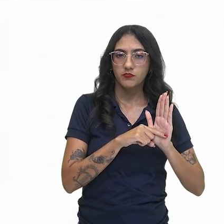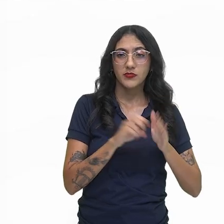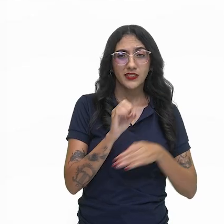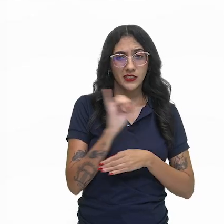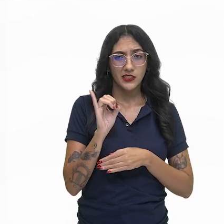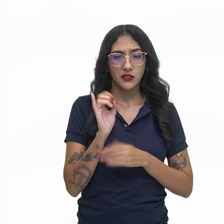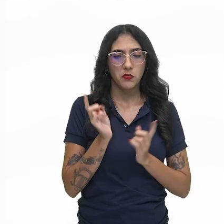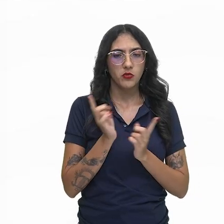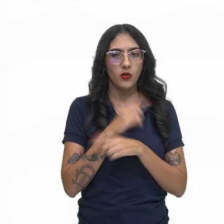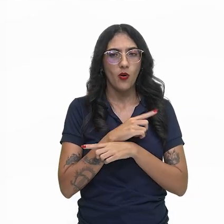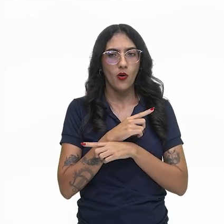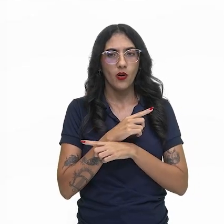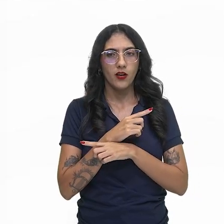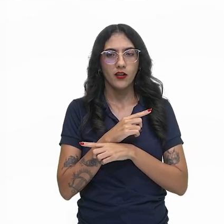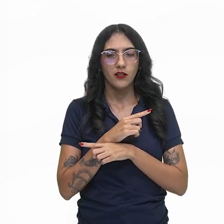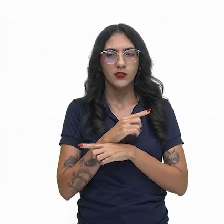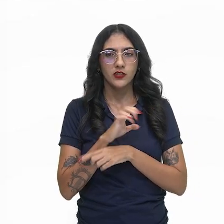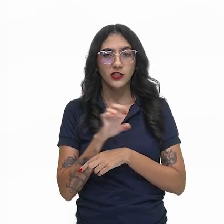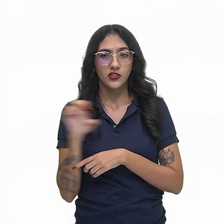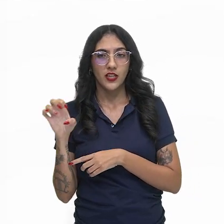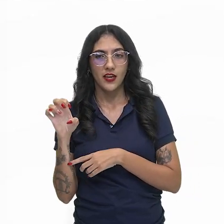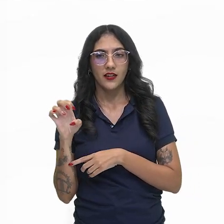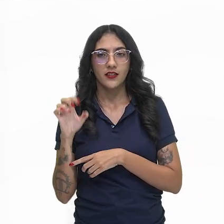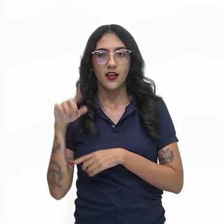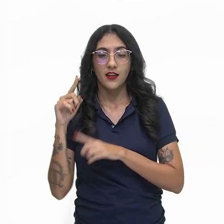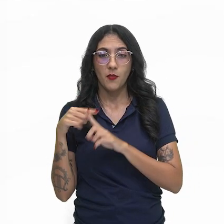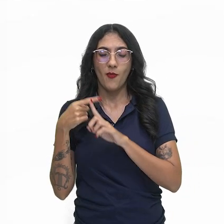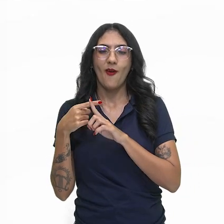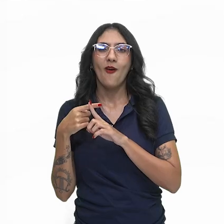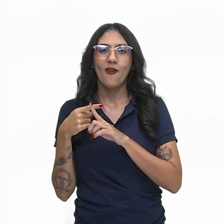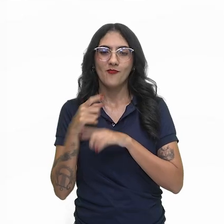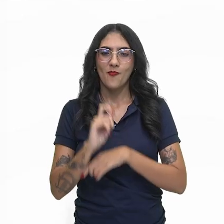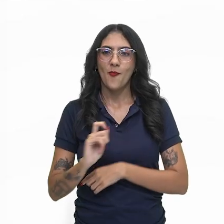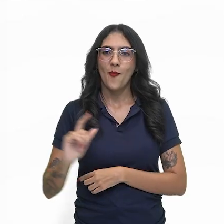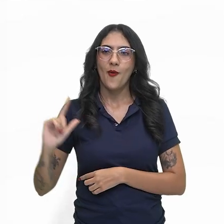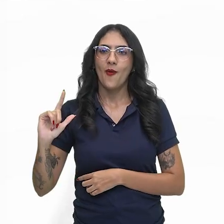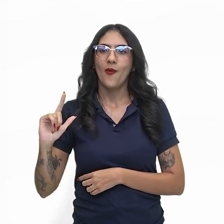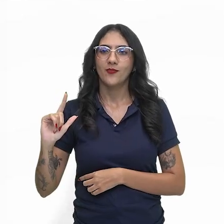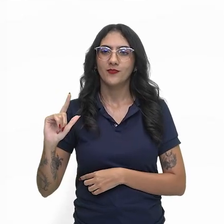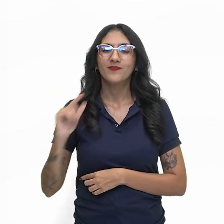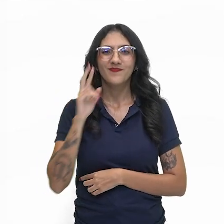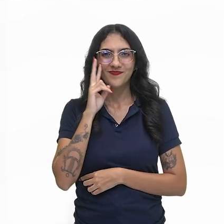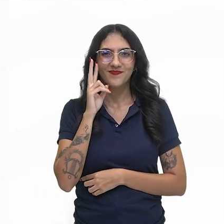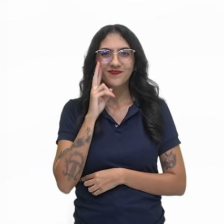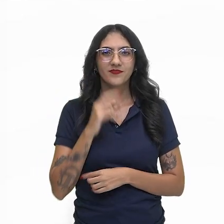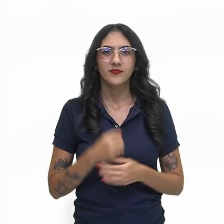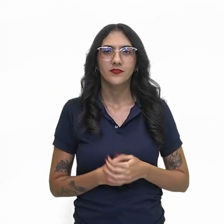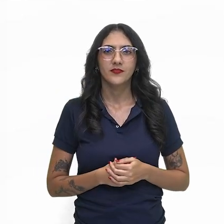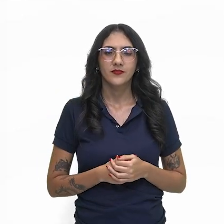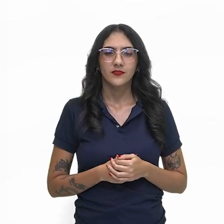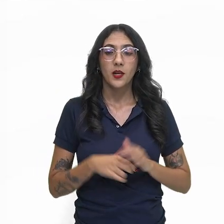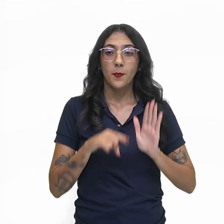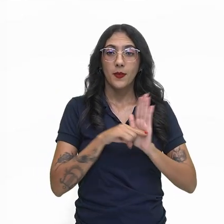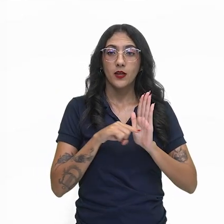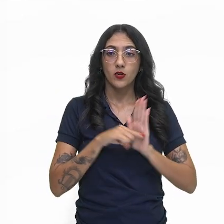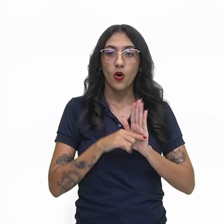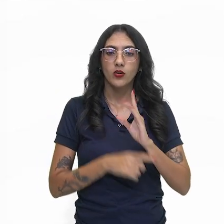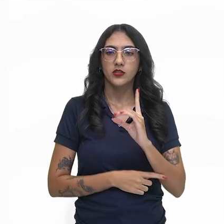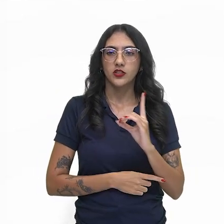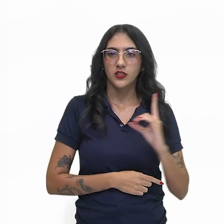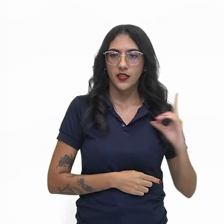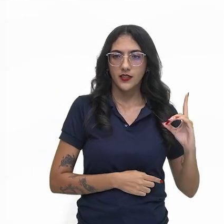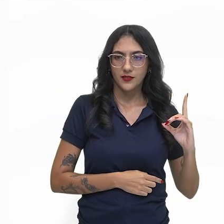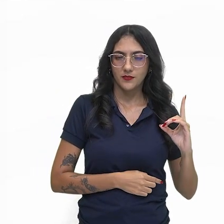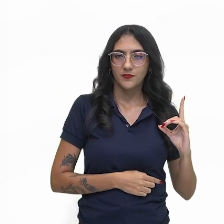Caso contrário, é positivo ou aumenta. Ou seja, se a vírgula for para a direita, o expoente diminui ou é